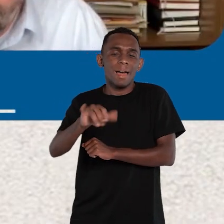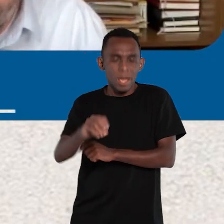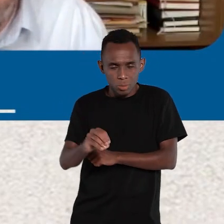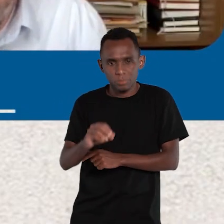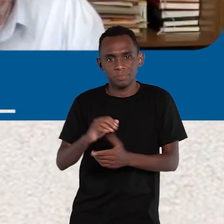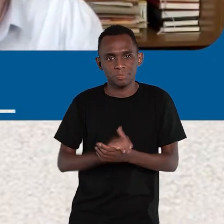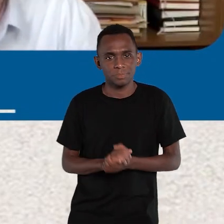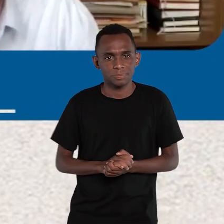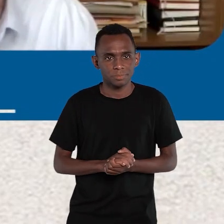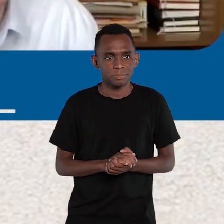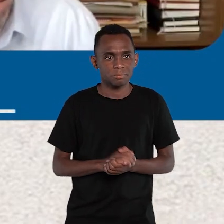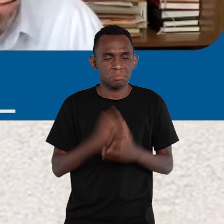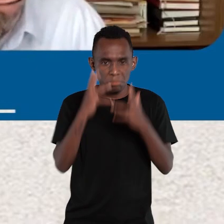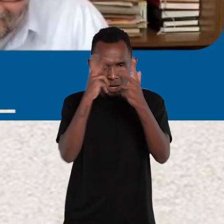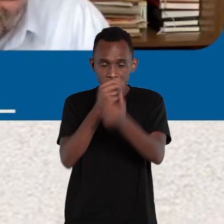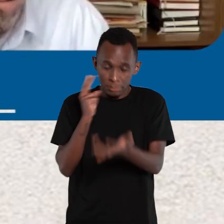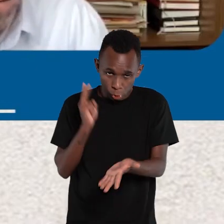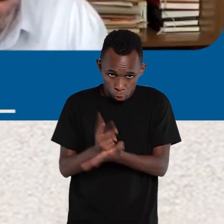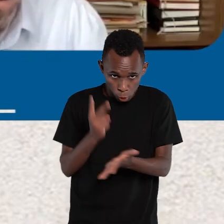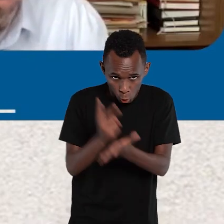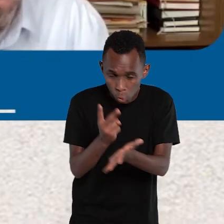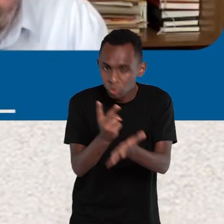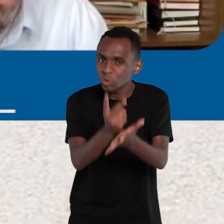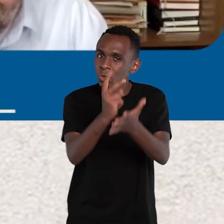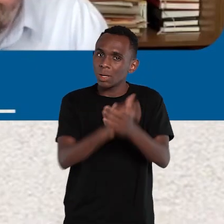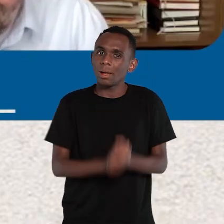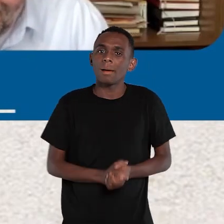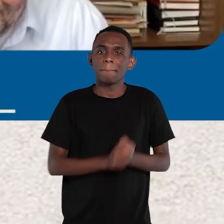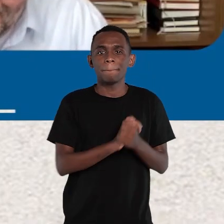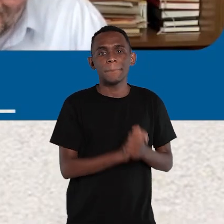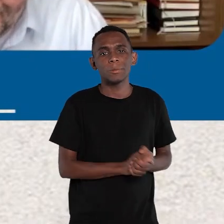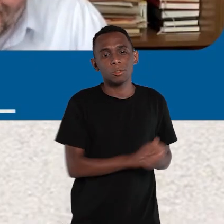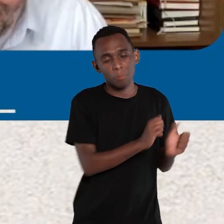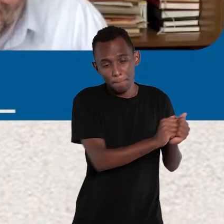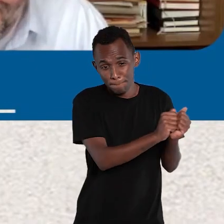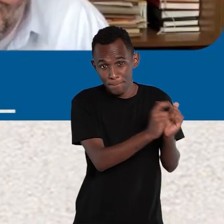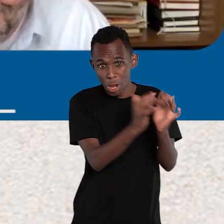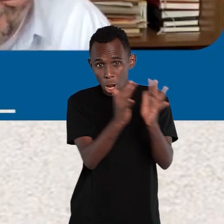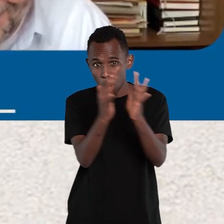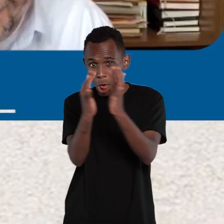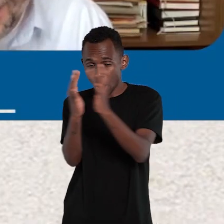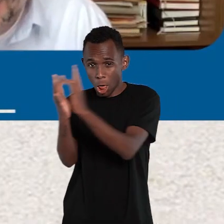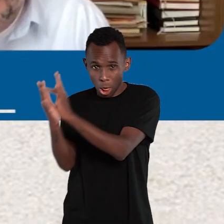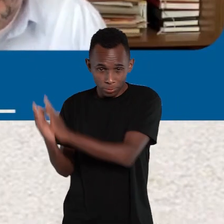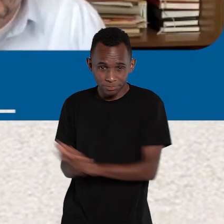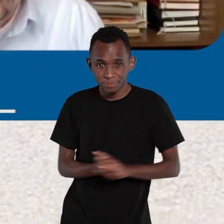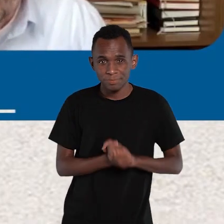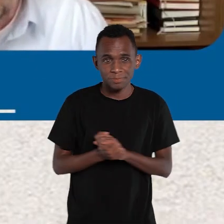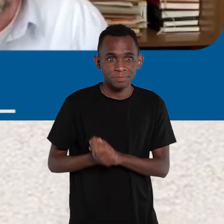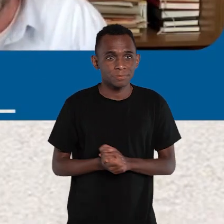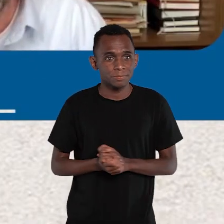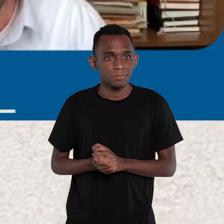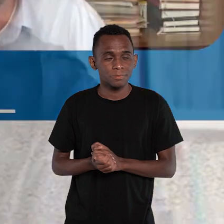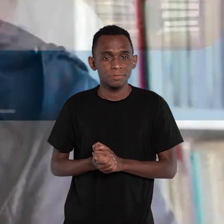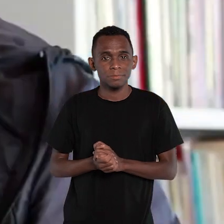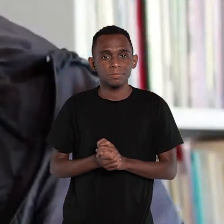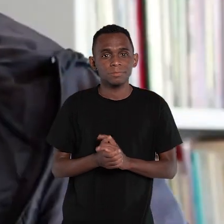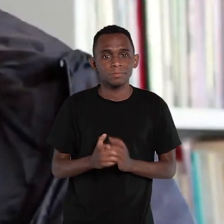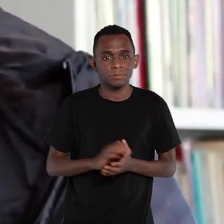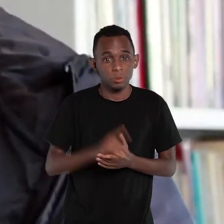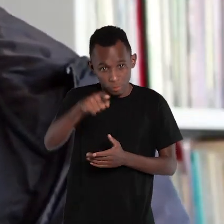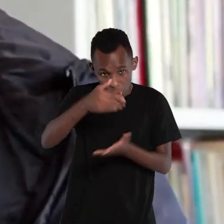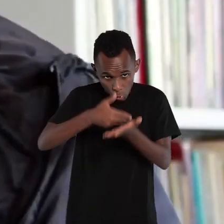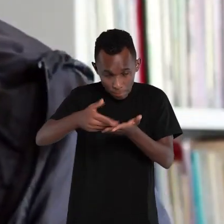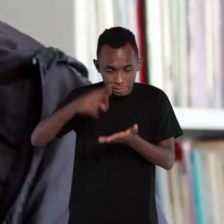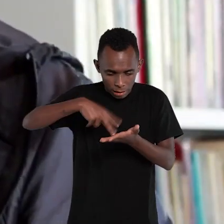Que maravilha, que maravilha. Vamos então seguir aqui na nossa maratona pelo Faroestes. Piercing,